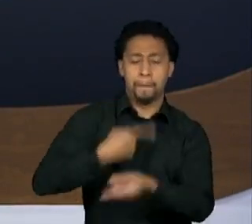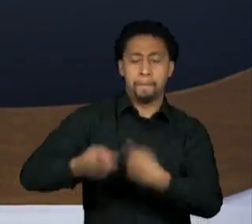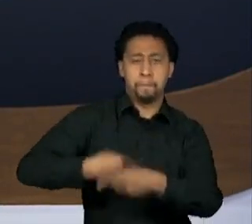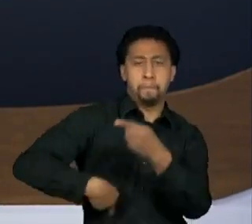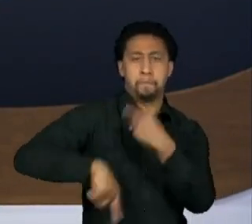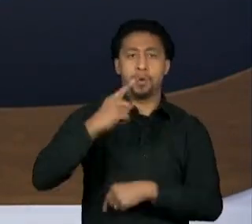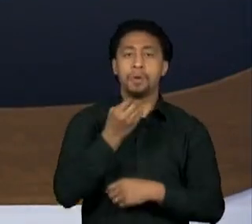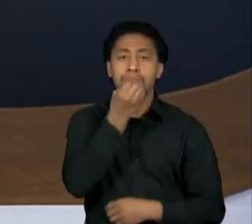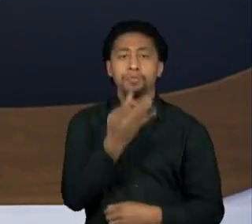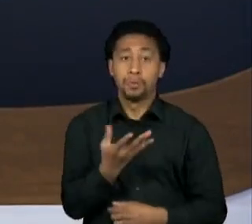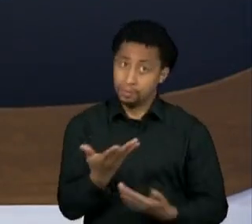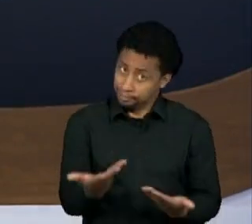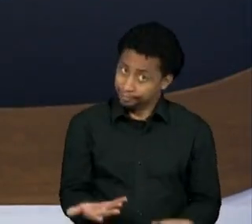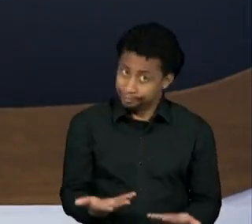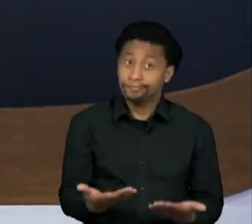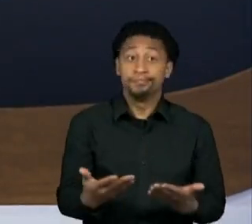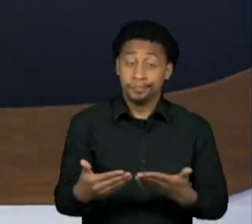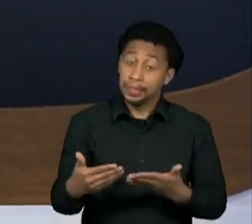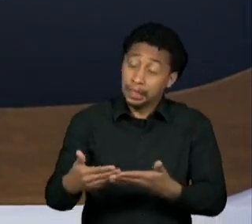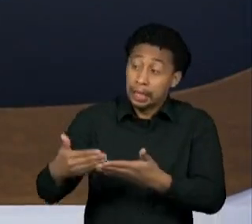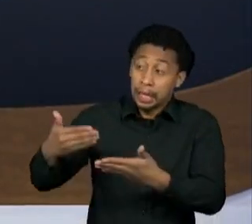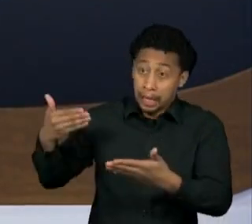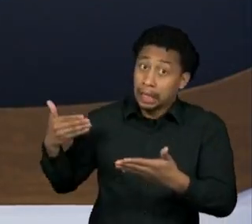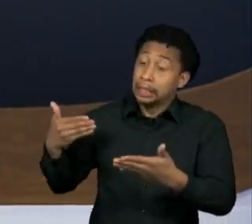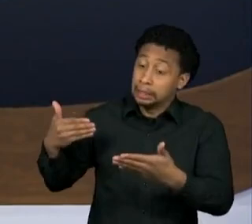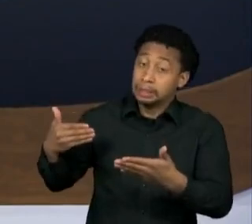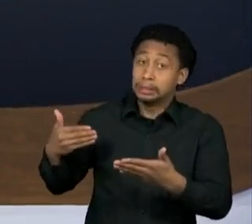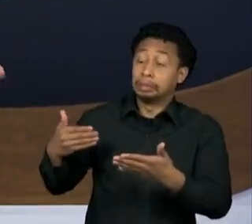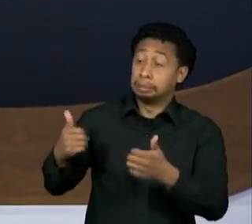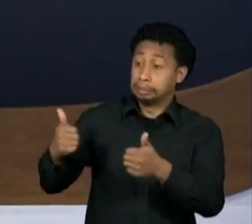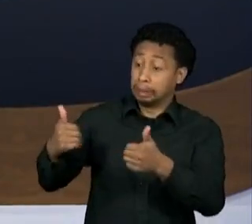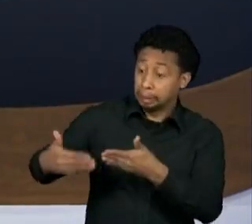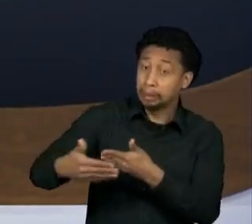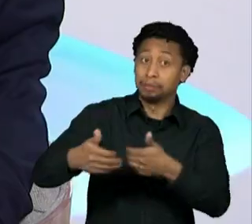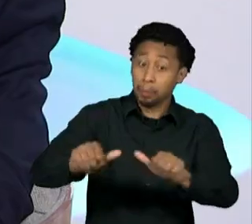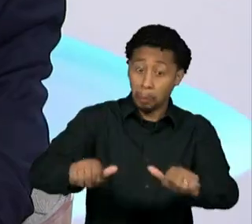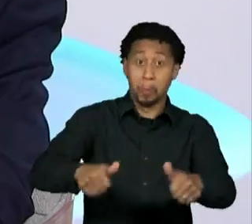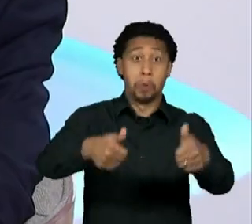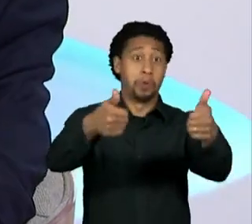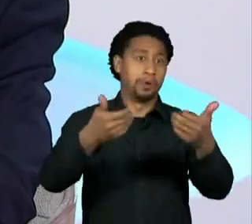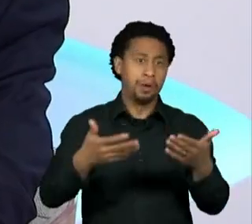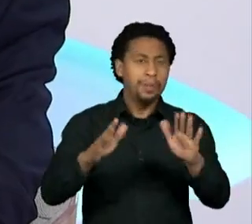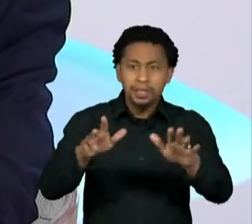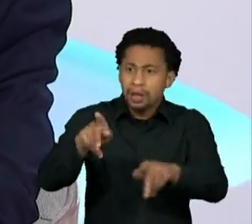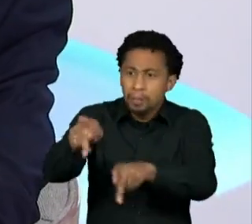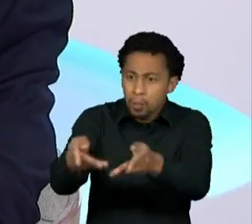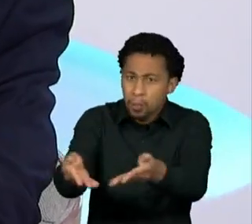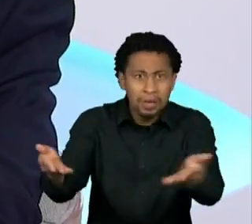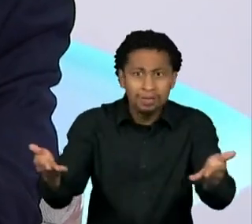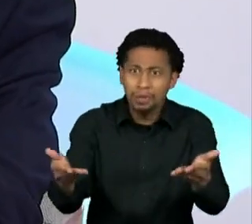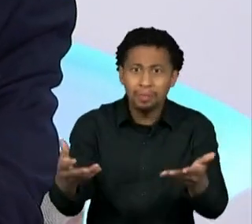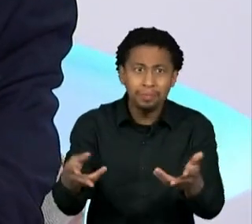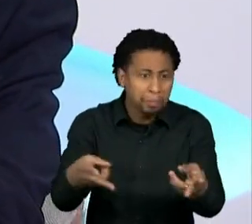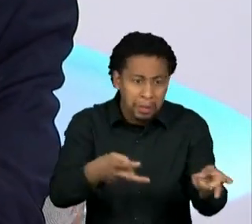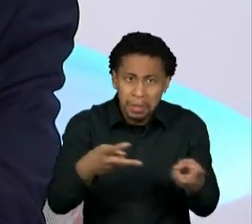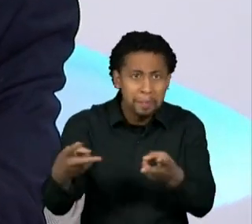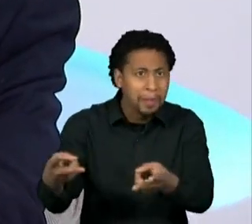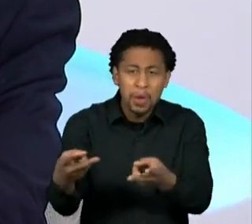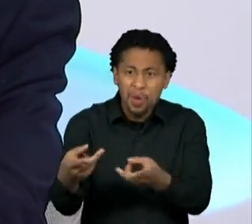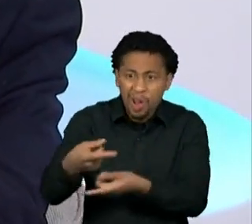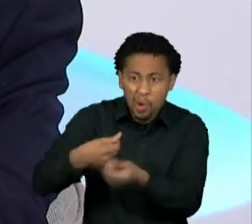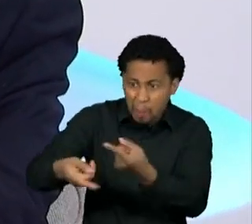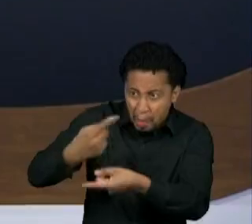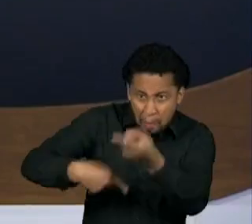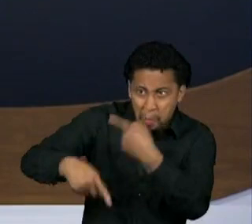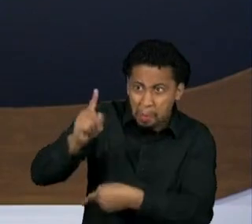que agora deu uma refletida mas que na verdade na vida das pessoas é o oposto disso não tem nada a ver um banho e a fome